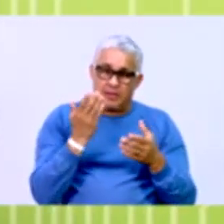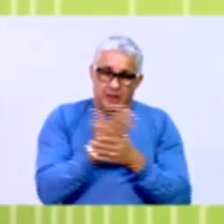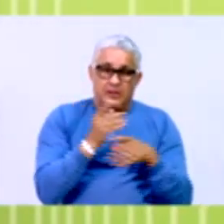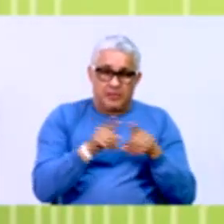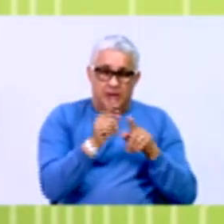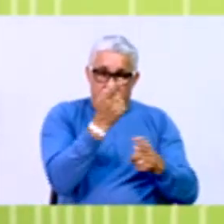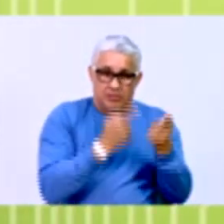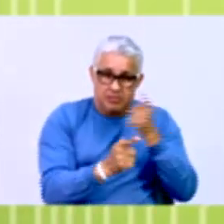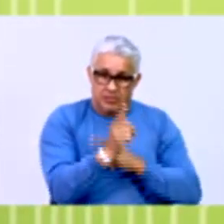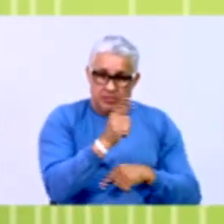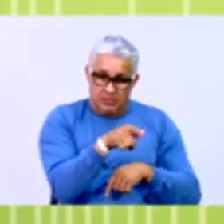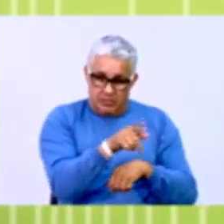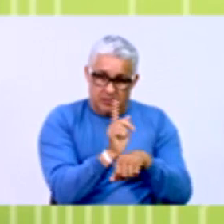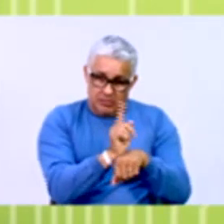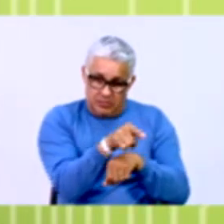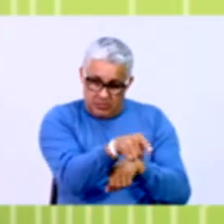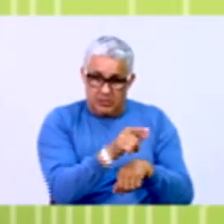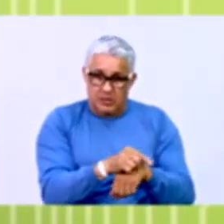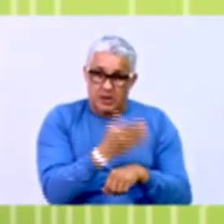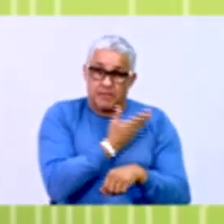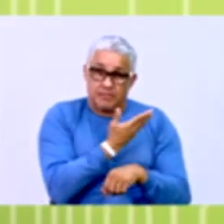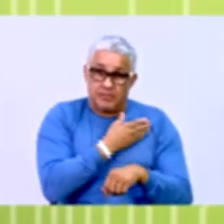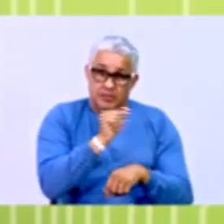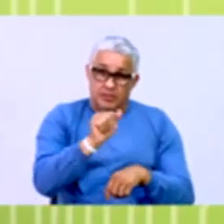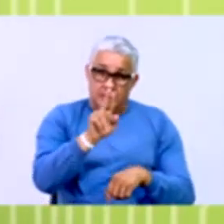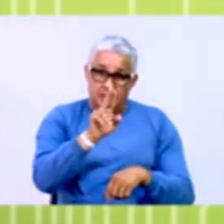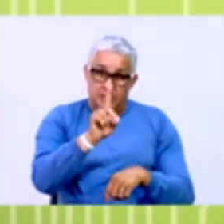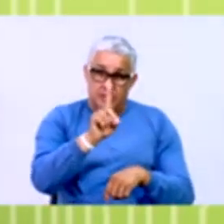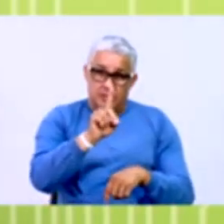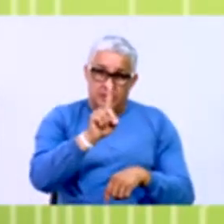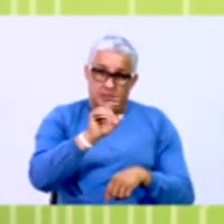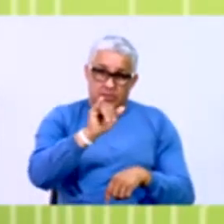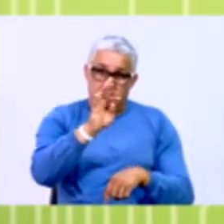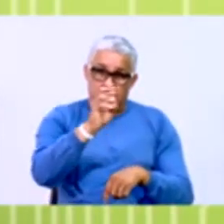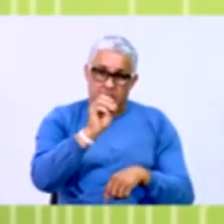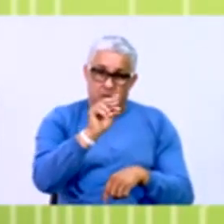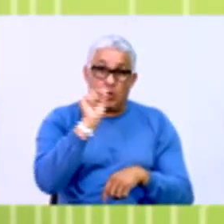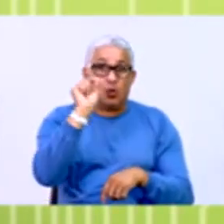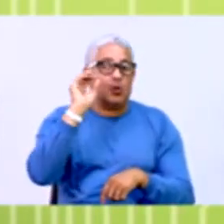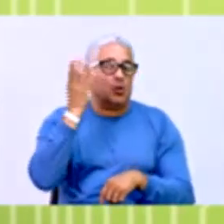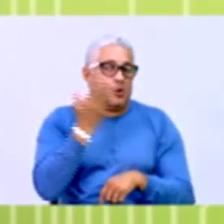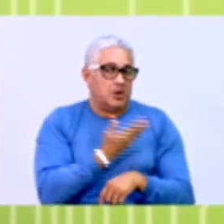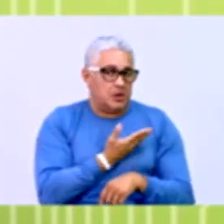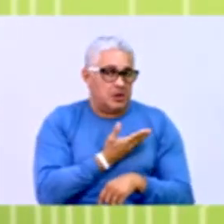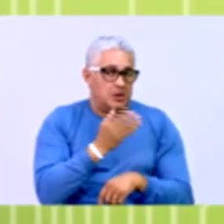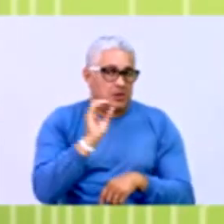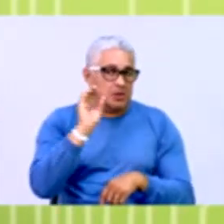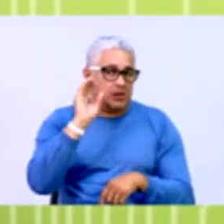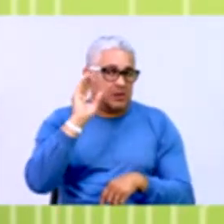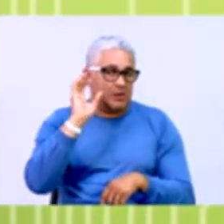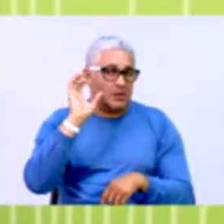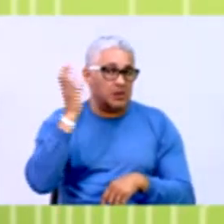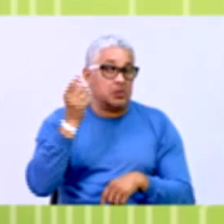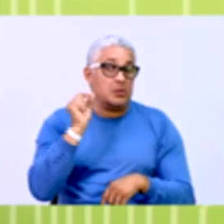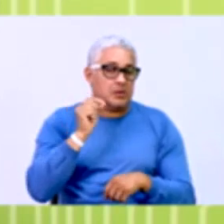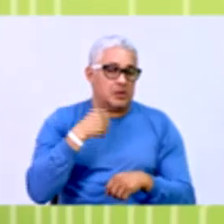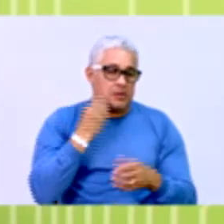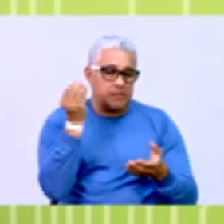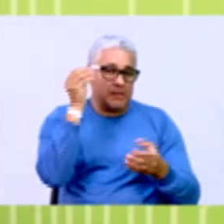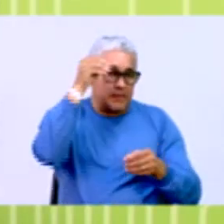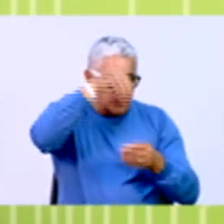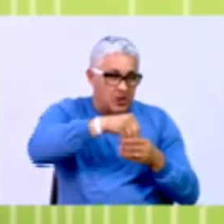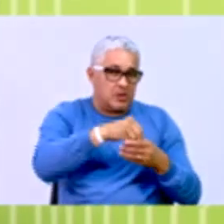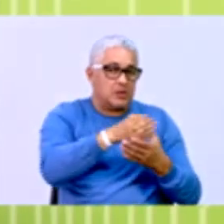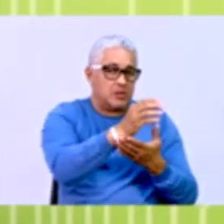gestor, e aquele gestor é amigo do auditor. Então o que acontece? Será que eu coloco isso no relatório?